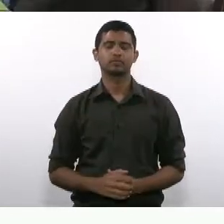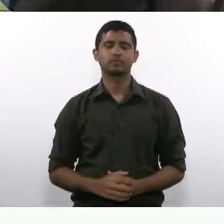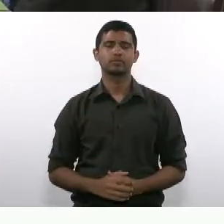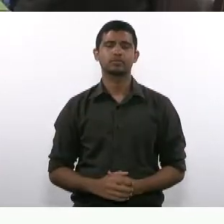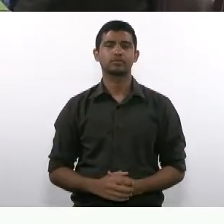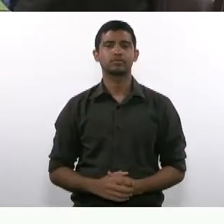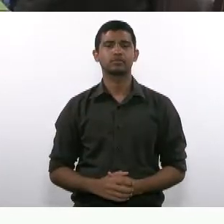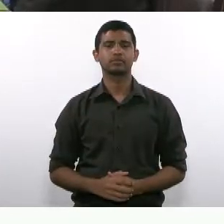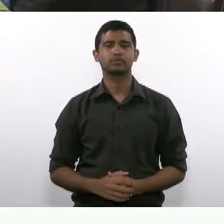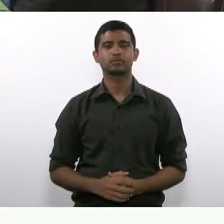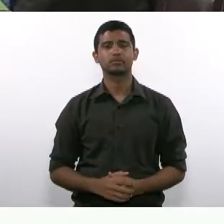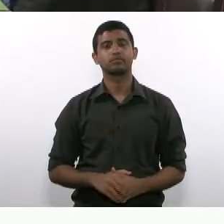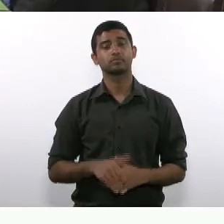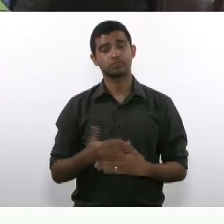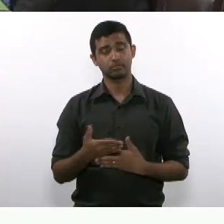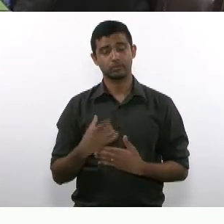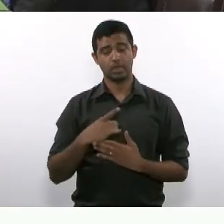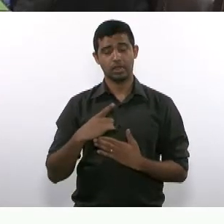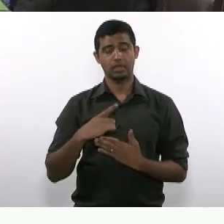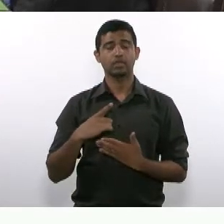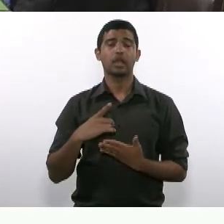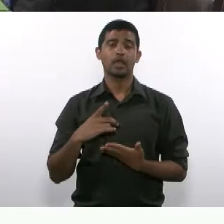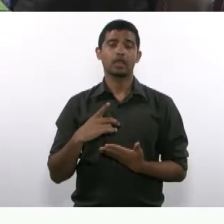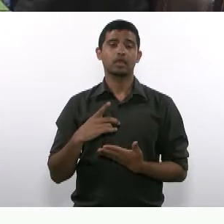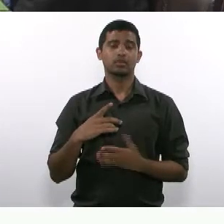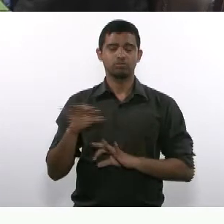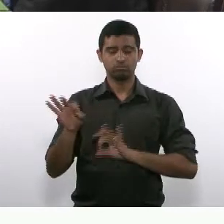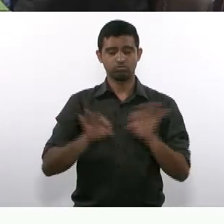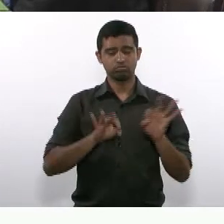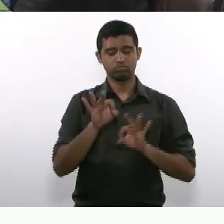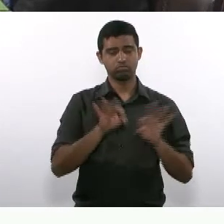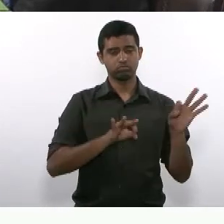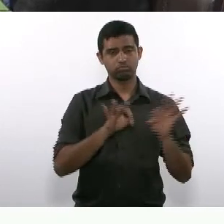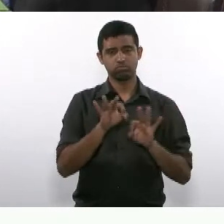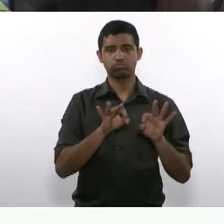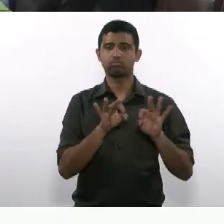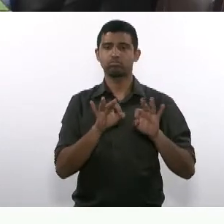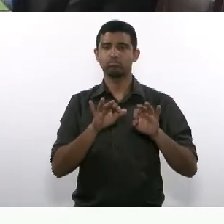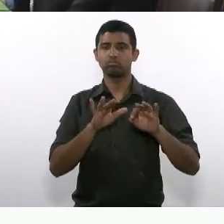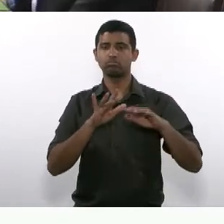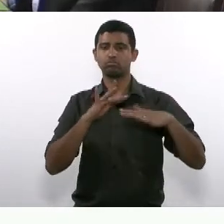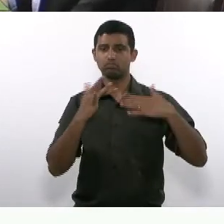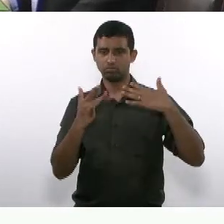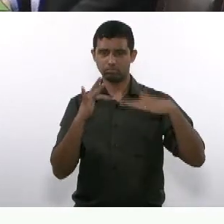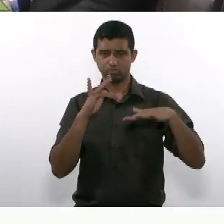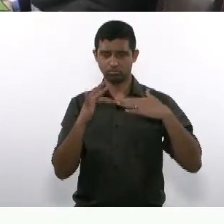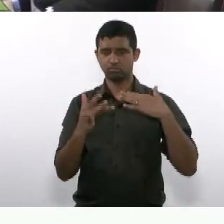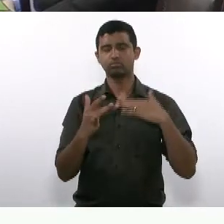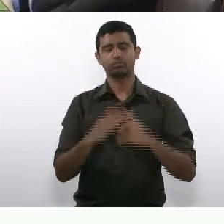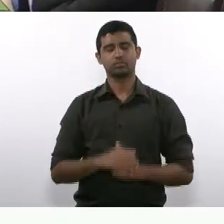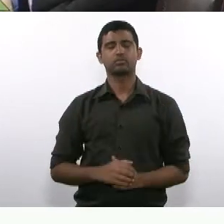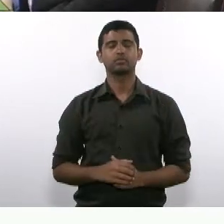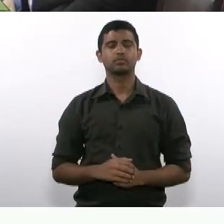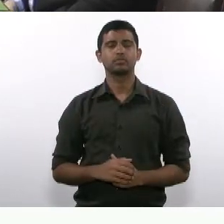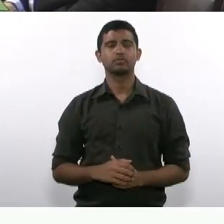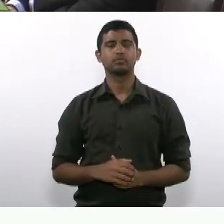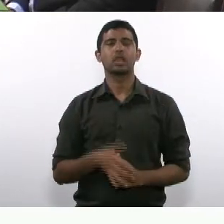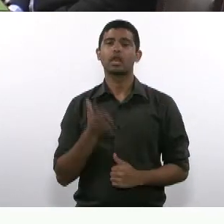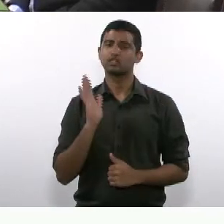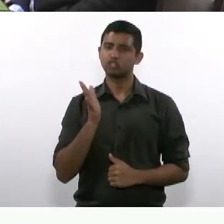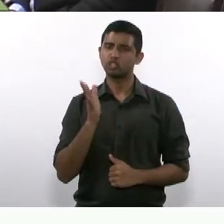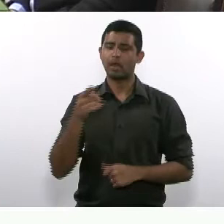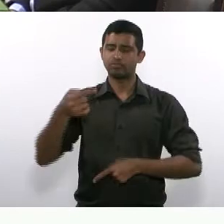Na verdade, a gente tem um plano de mídia, ele foi inicialmente formatado pela Secretaria de Turismo e ele foi discutido